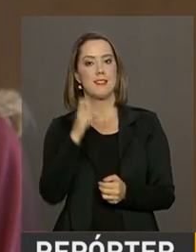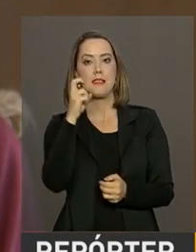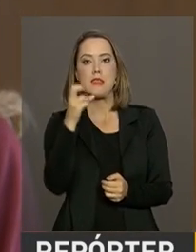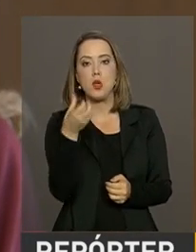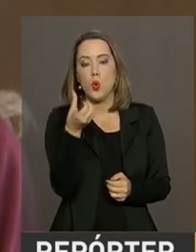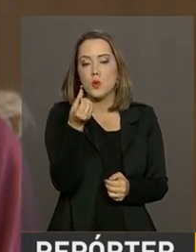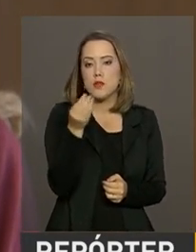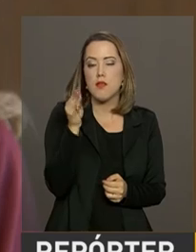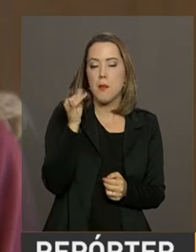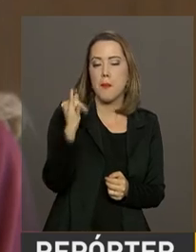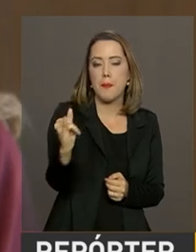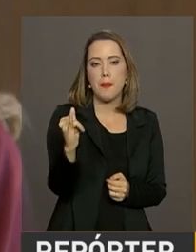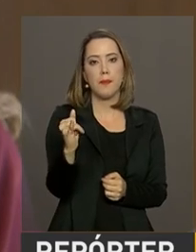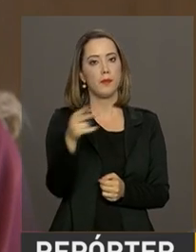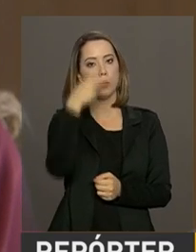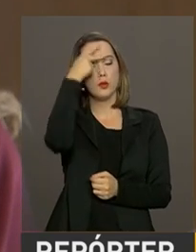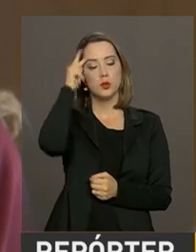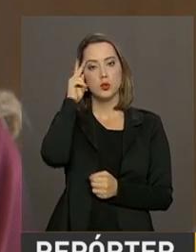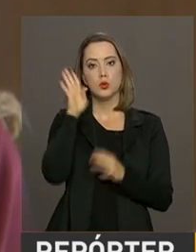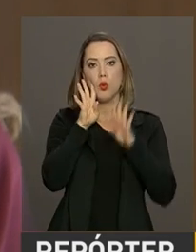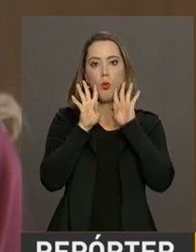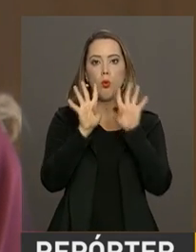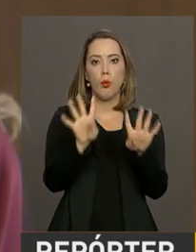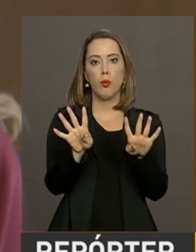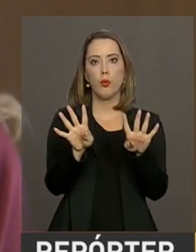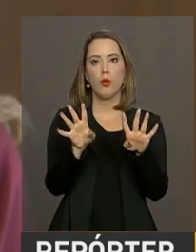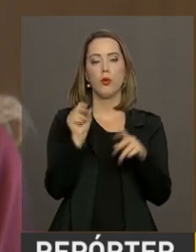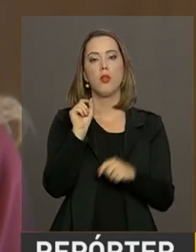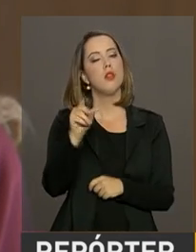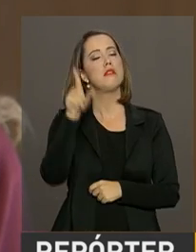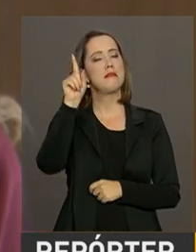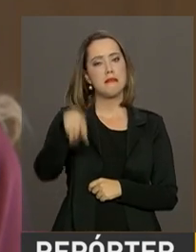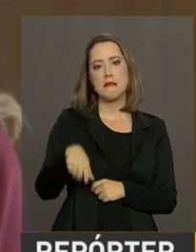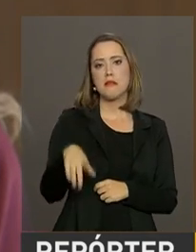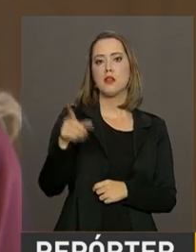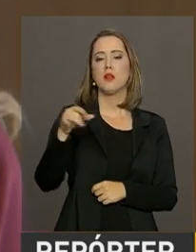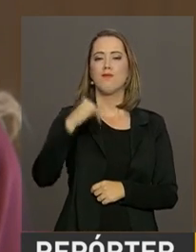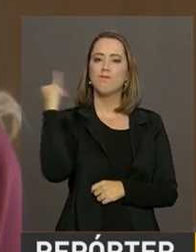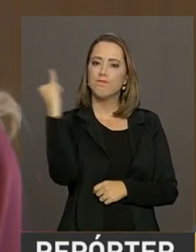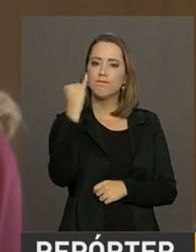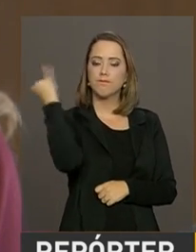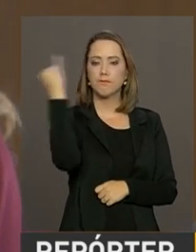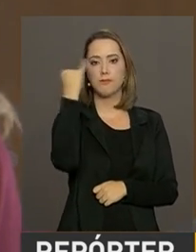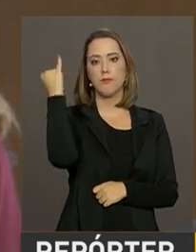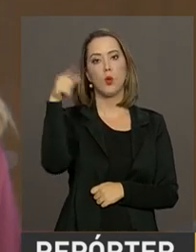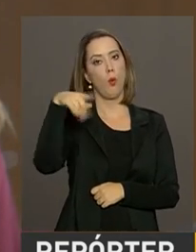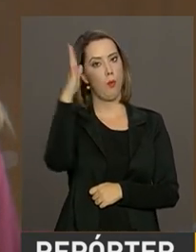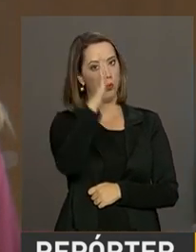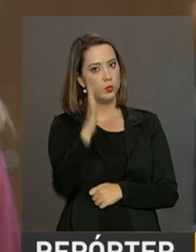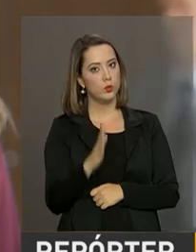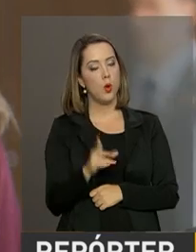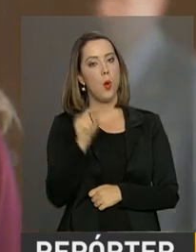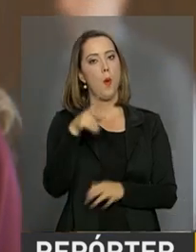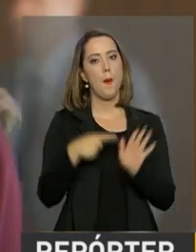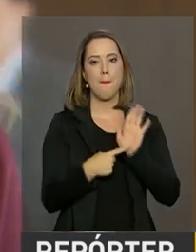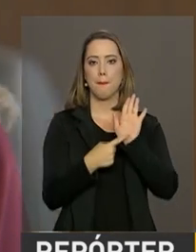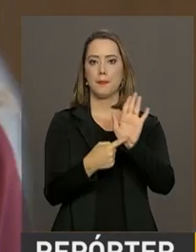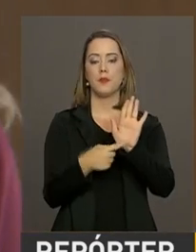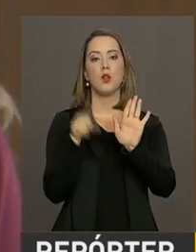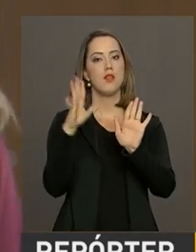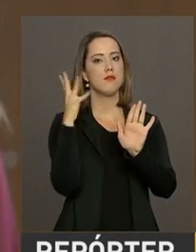6 bilhões de pessoas no mundo e que é uma oportunidade ímpar para o Brasil então sim mostrar suas